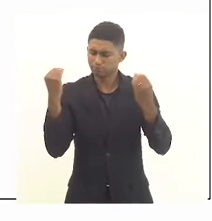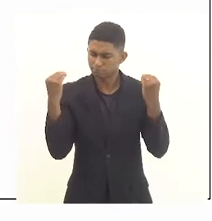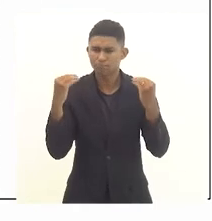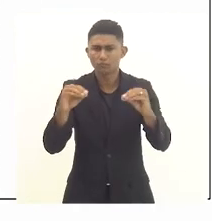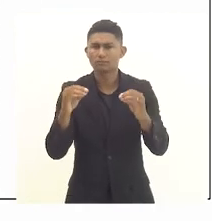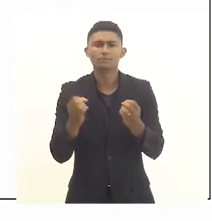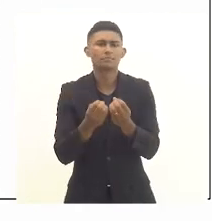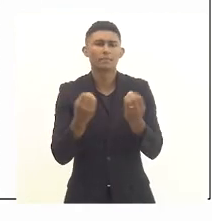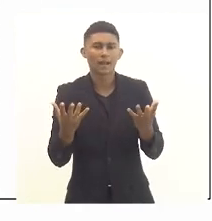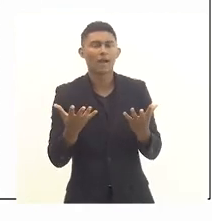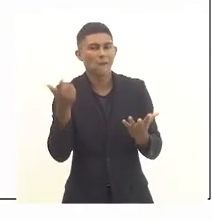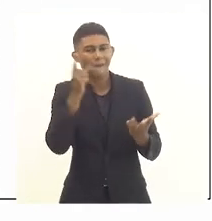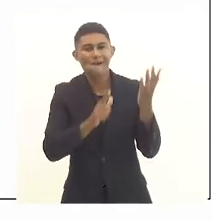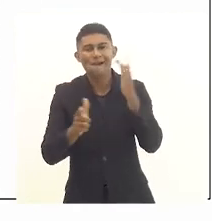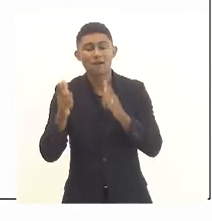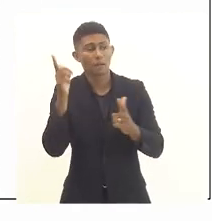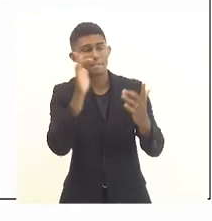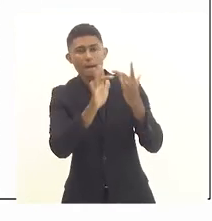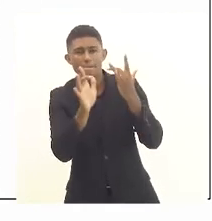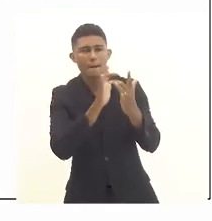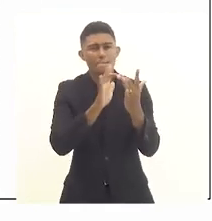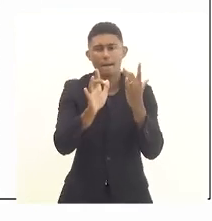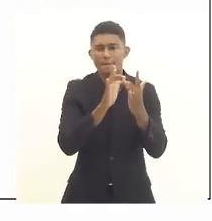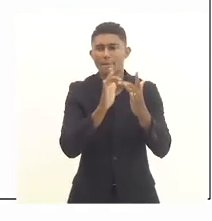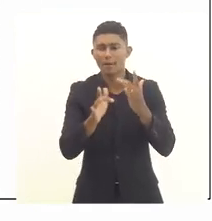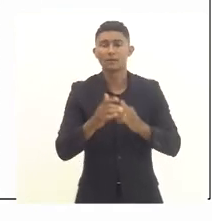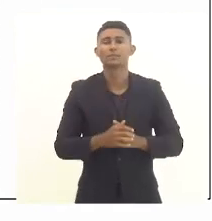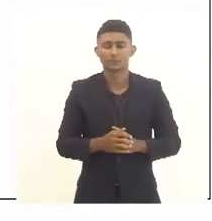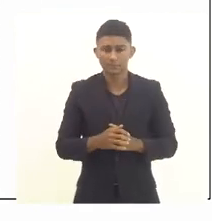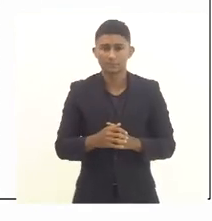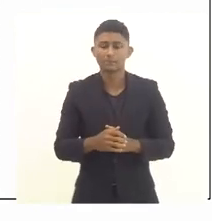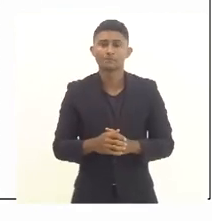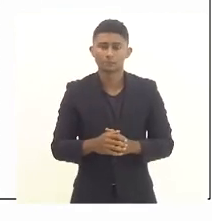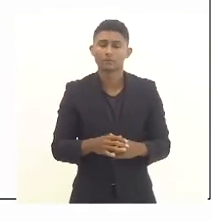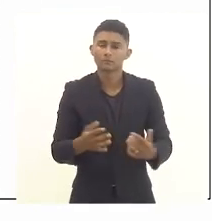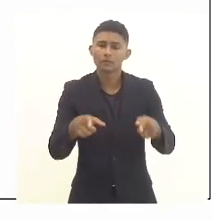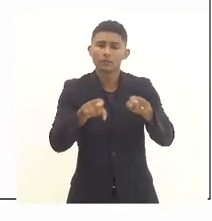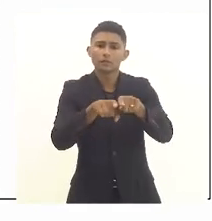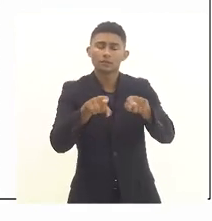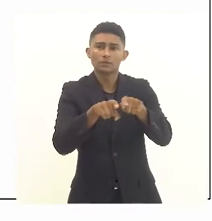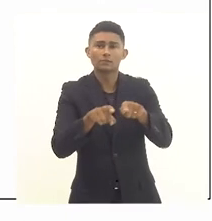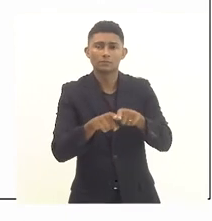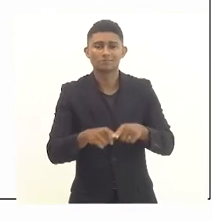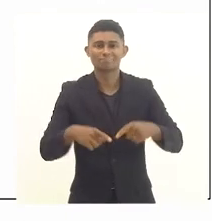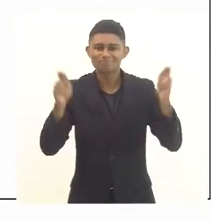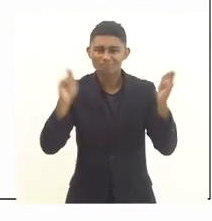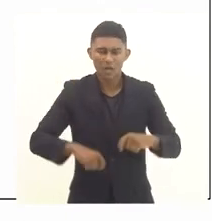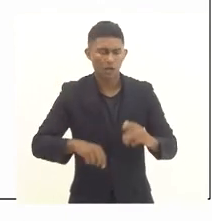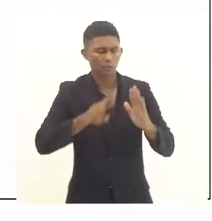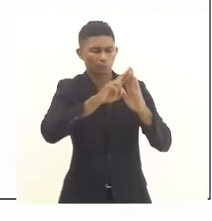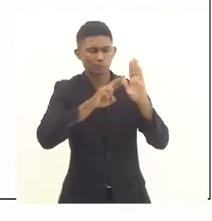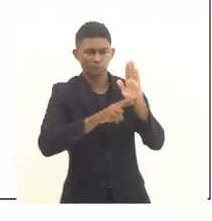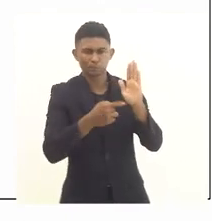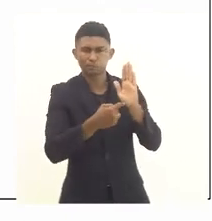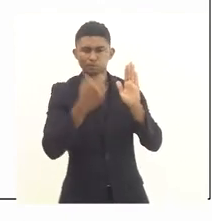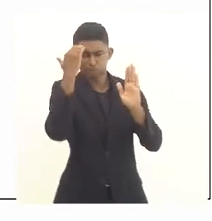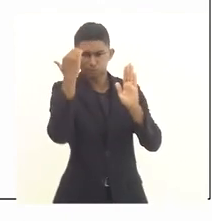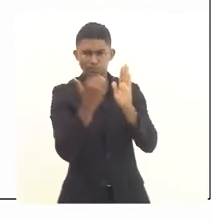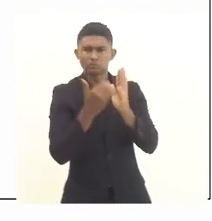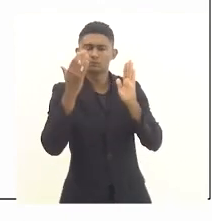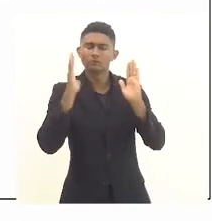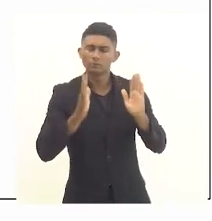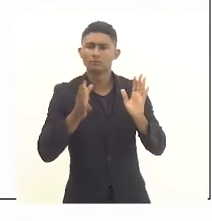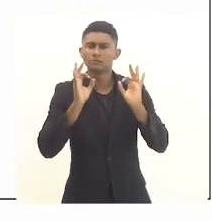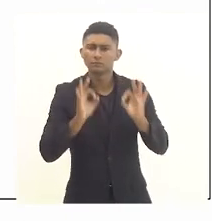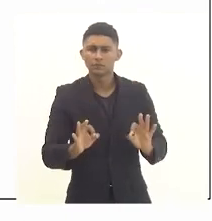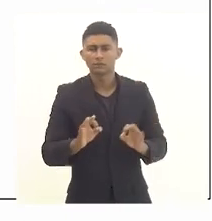a conectividade no prazo estimado e entregue a essa população, e também a possibilidade de regularização daquilo que já foi instalado